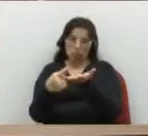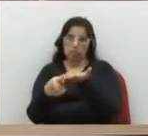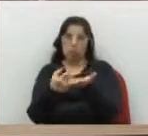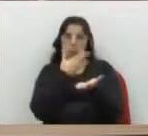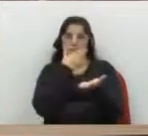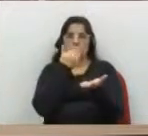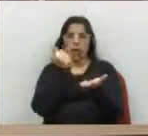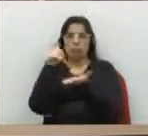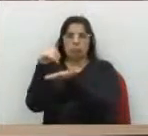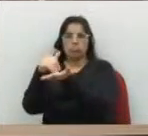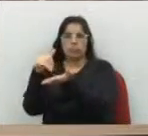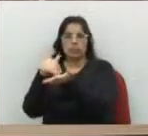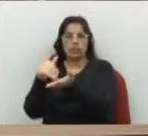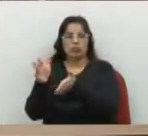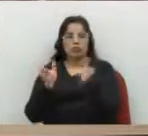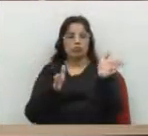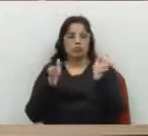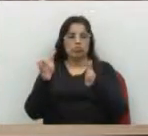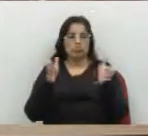problema.